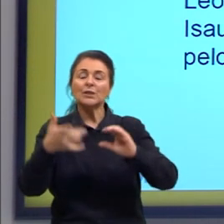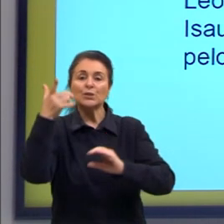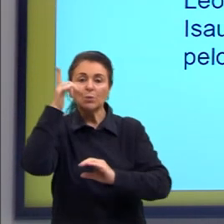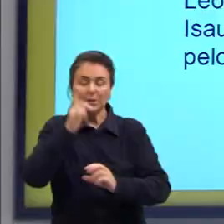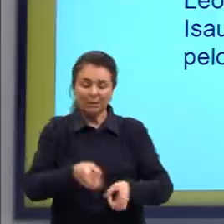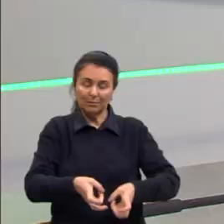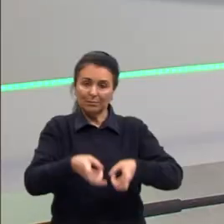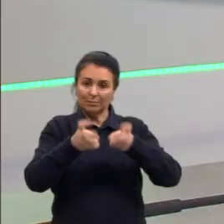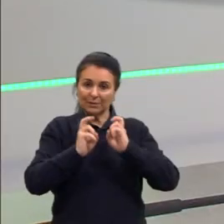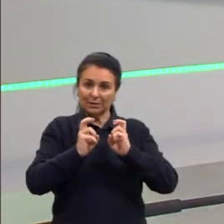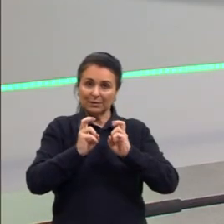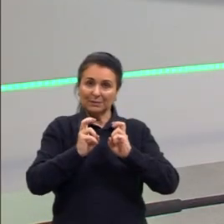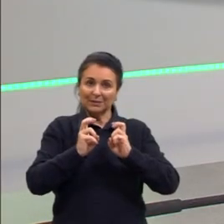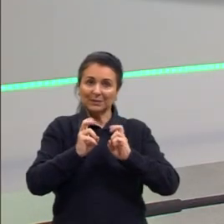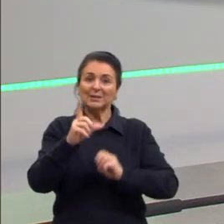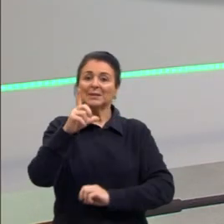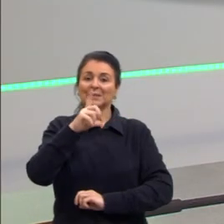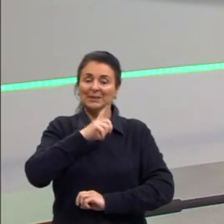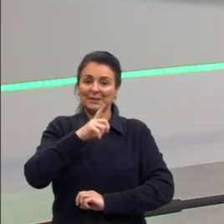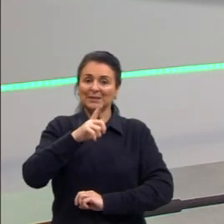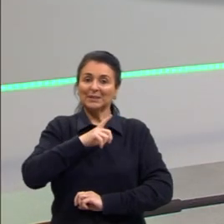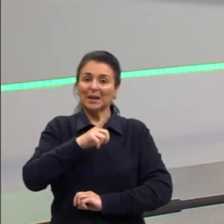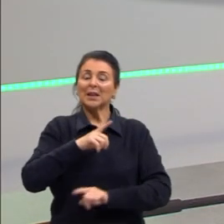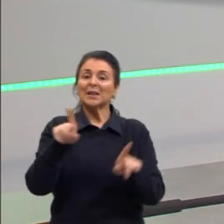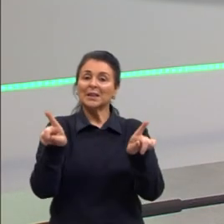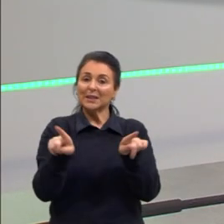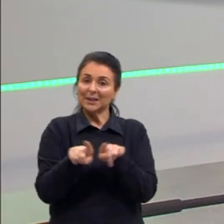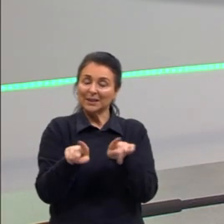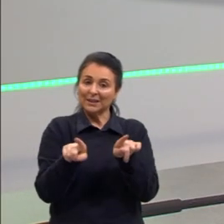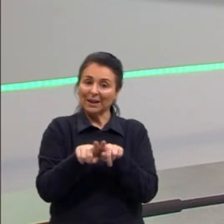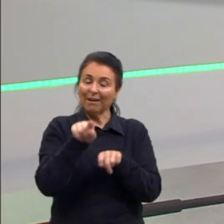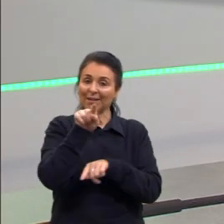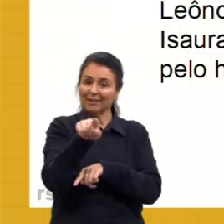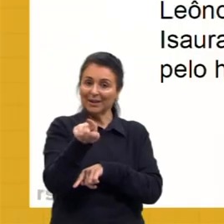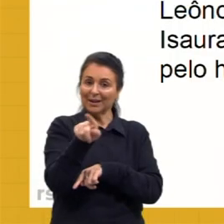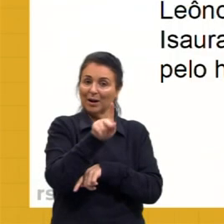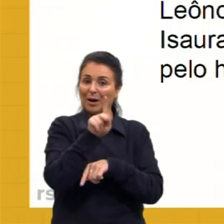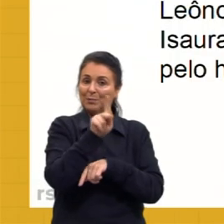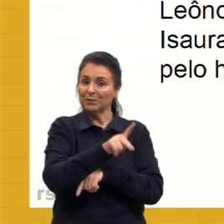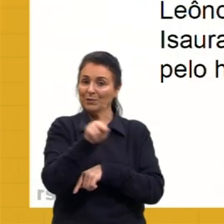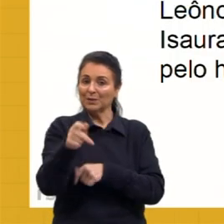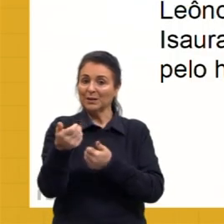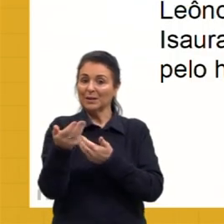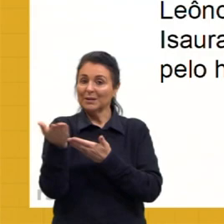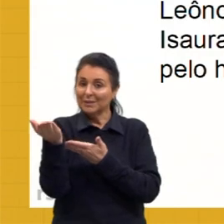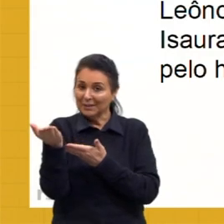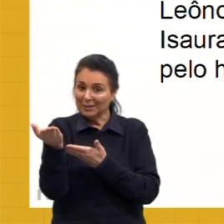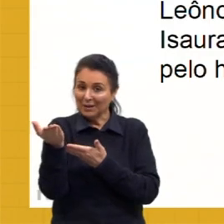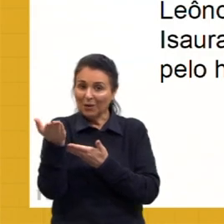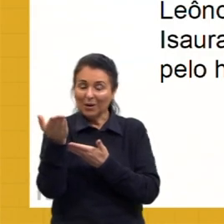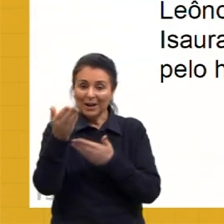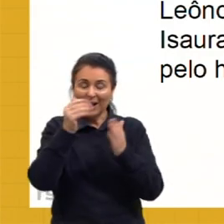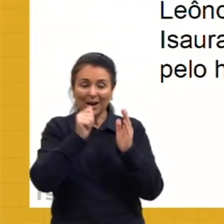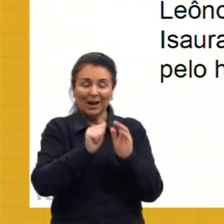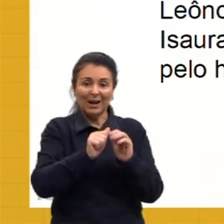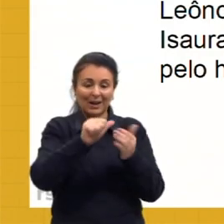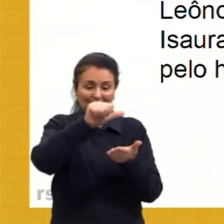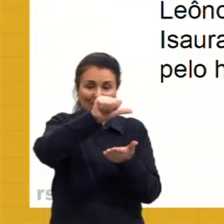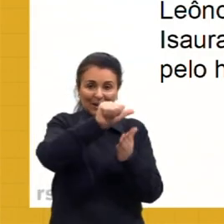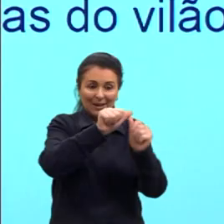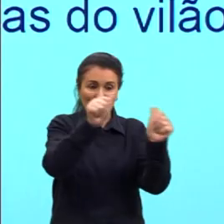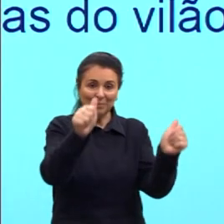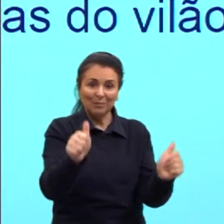consegue perceber Então temos aqui né também uma uma imagem né de uma das Capas da